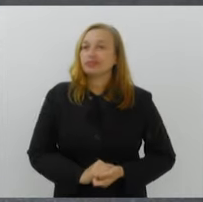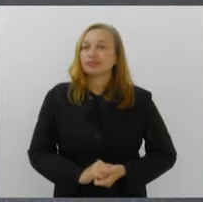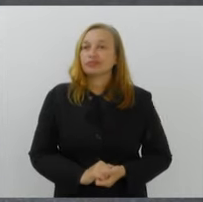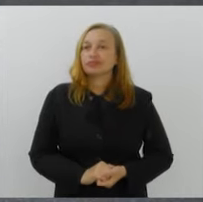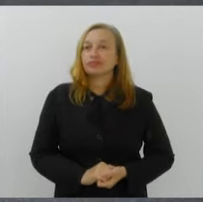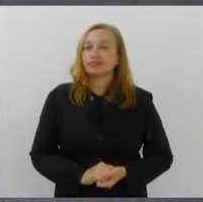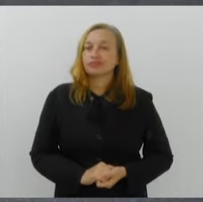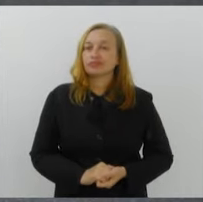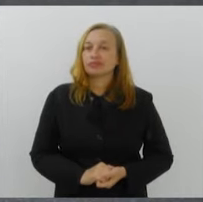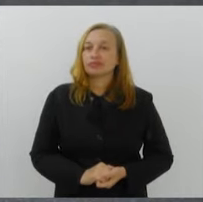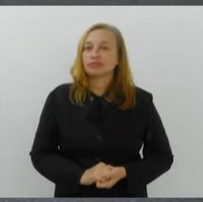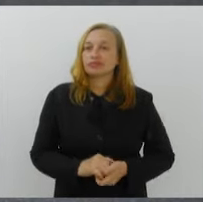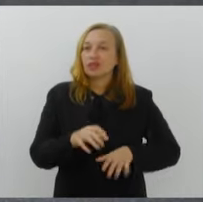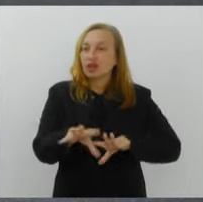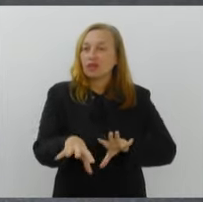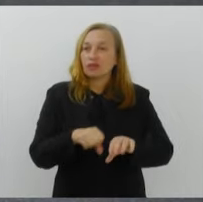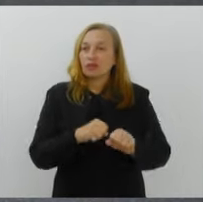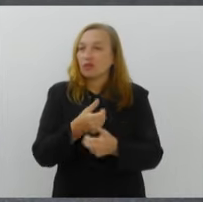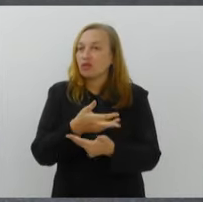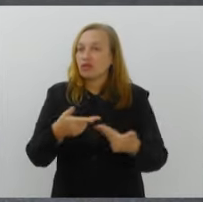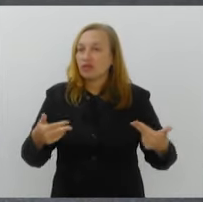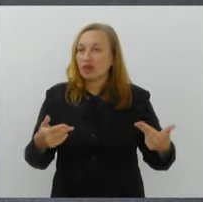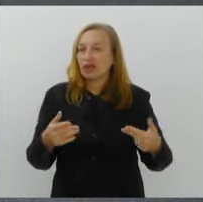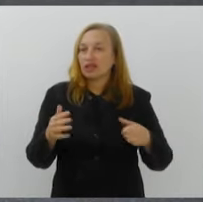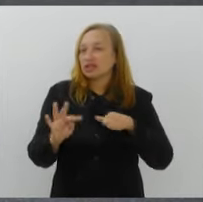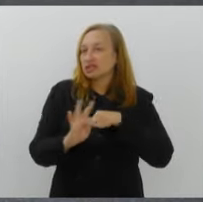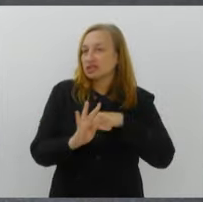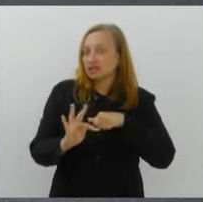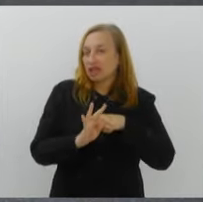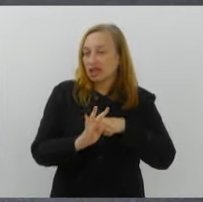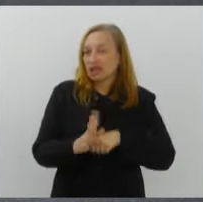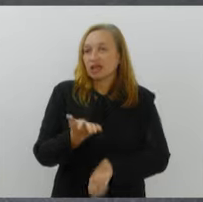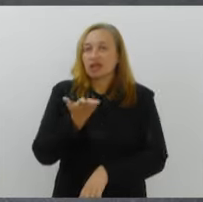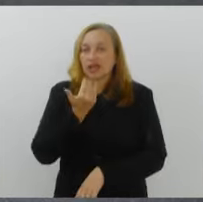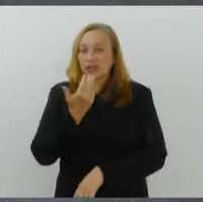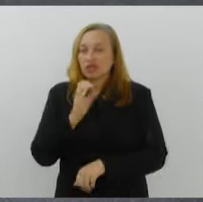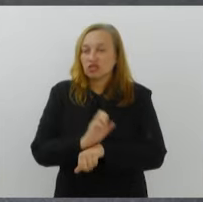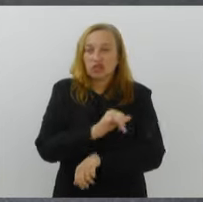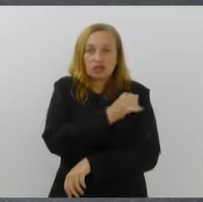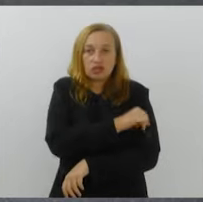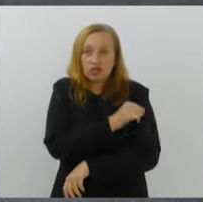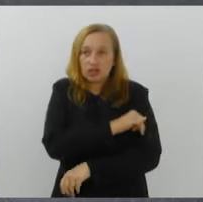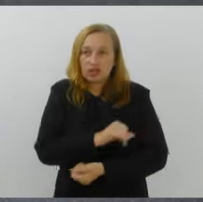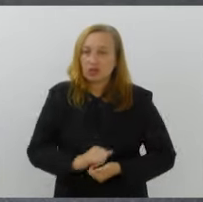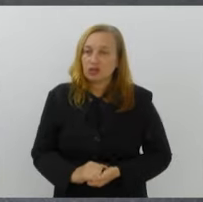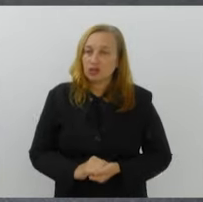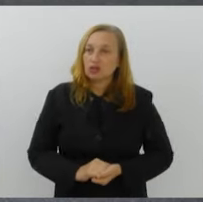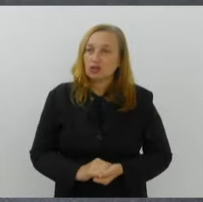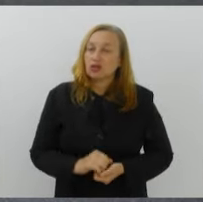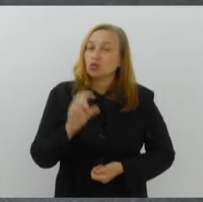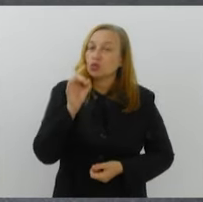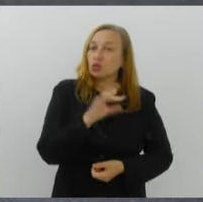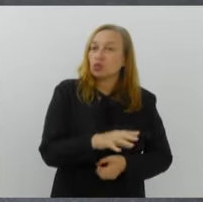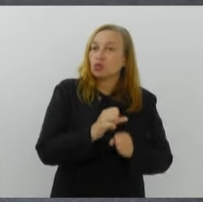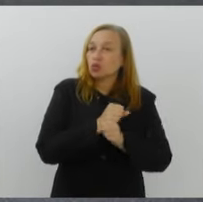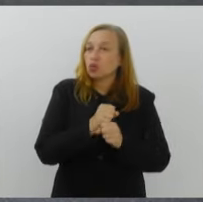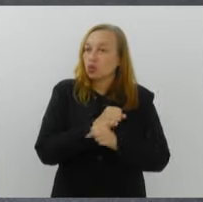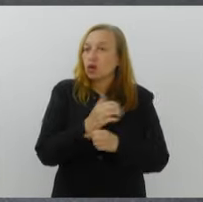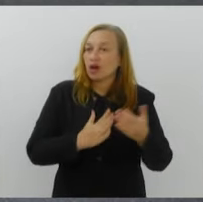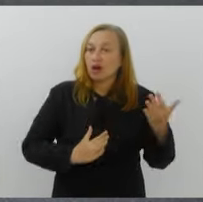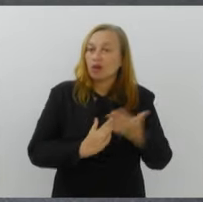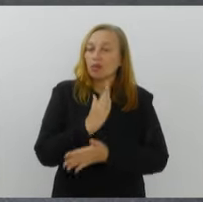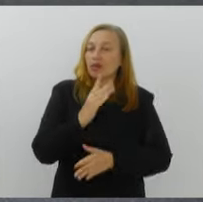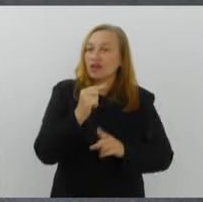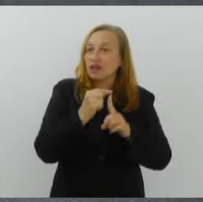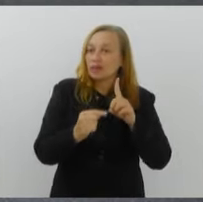já formou milhares de técnicos em alimentos no estado do Rio de Janeiro, que já chegou no único ano a aprovar mais